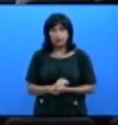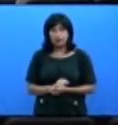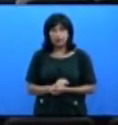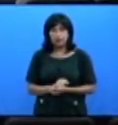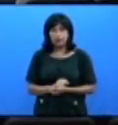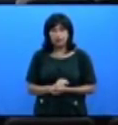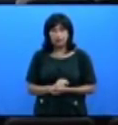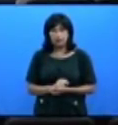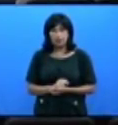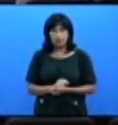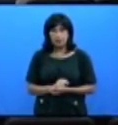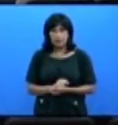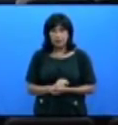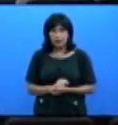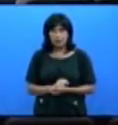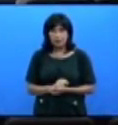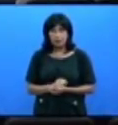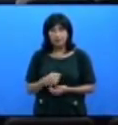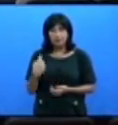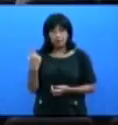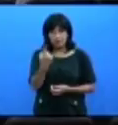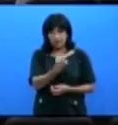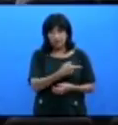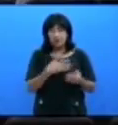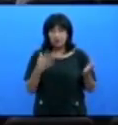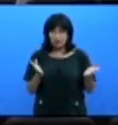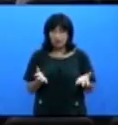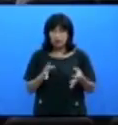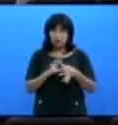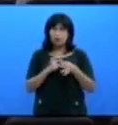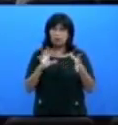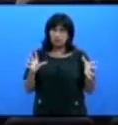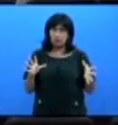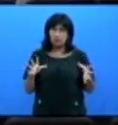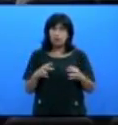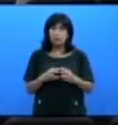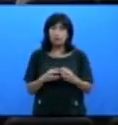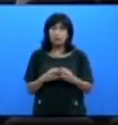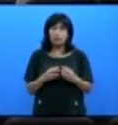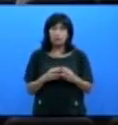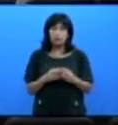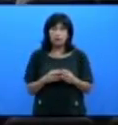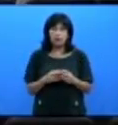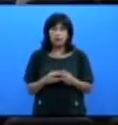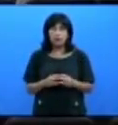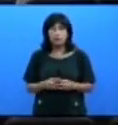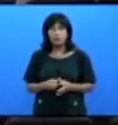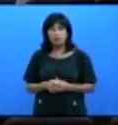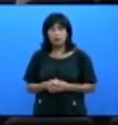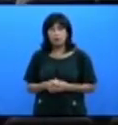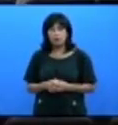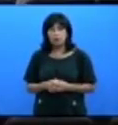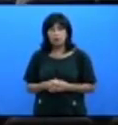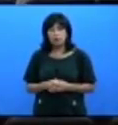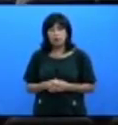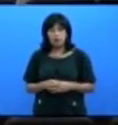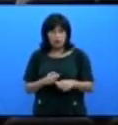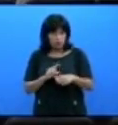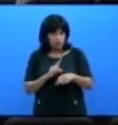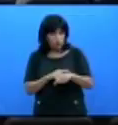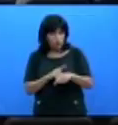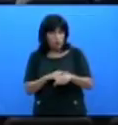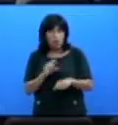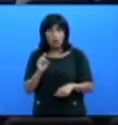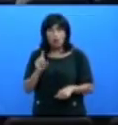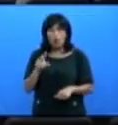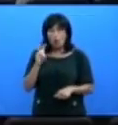Nós colocamos agora à disposição da comissão, a vereadora Tiesa preside esta comissão, o tempo de até